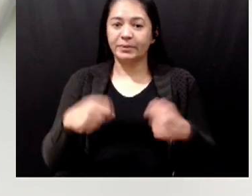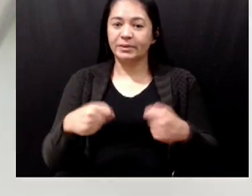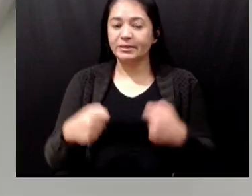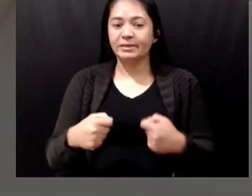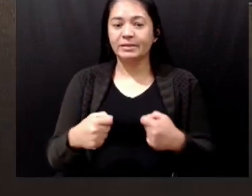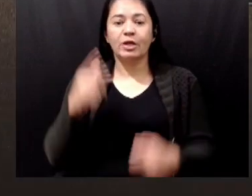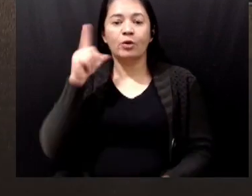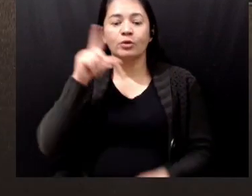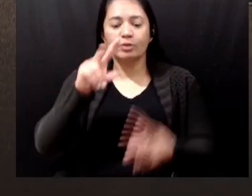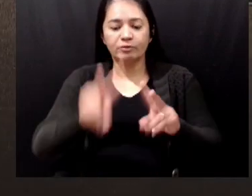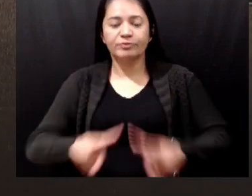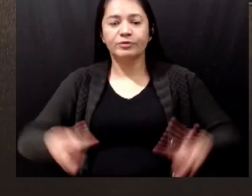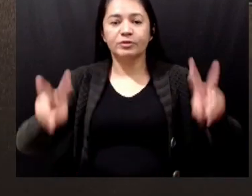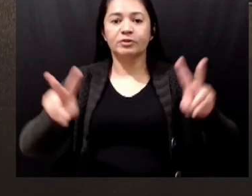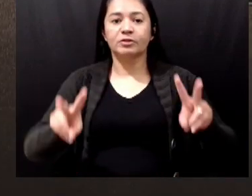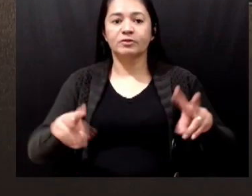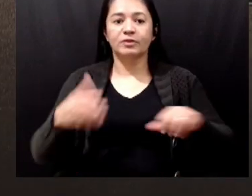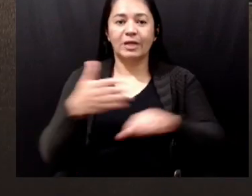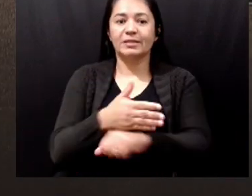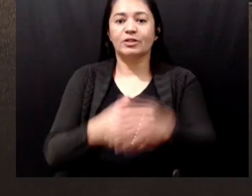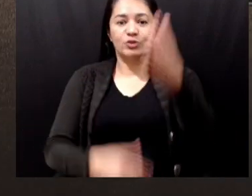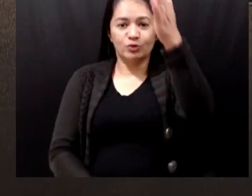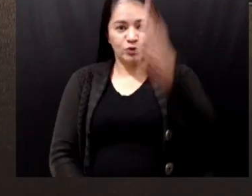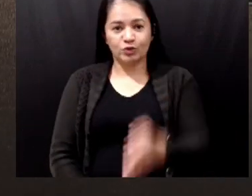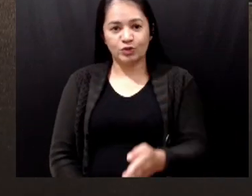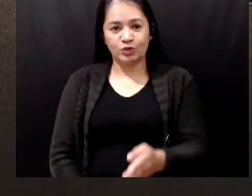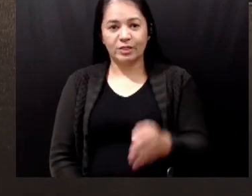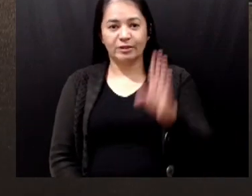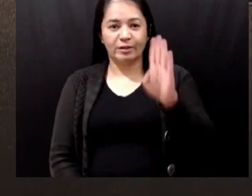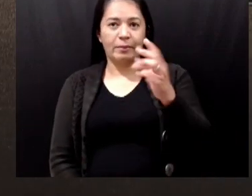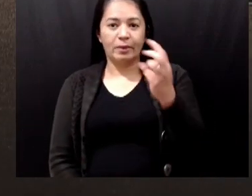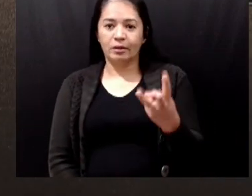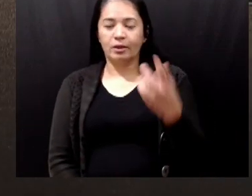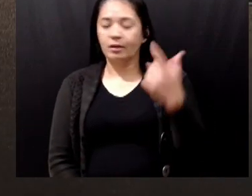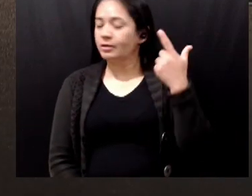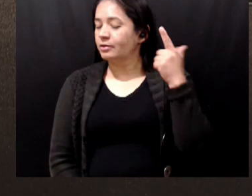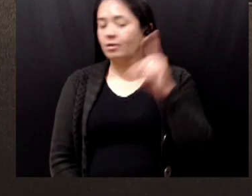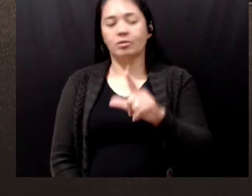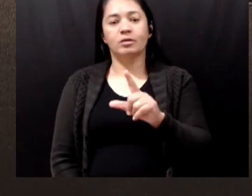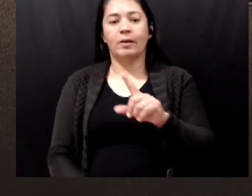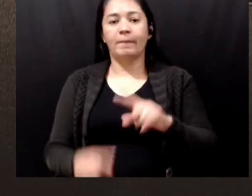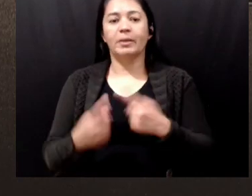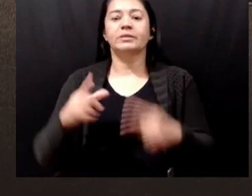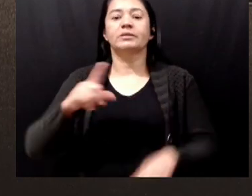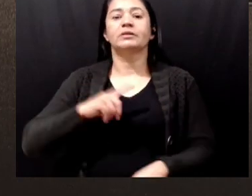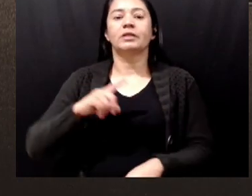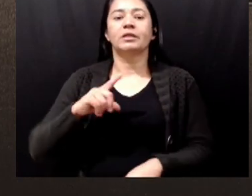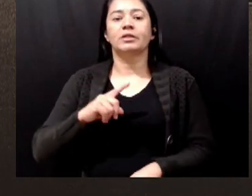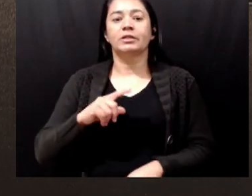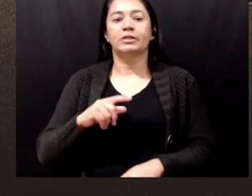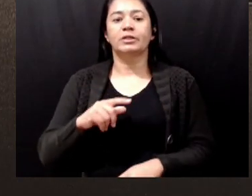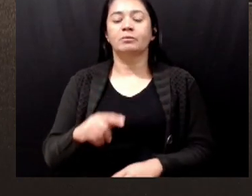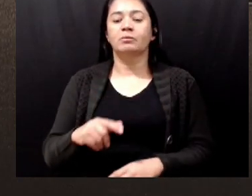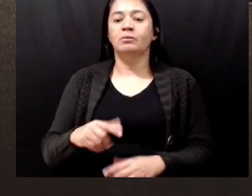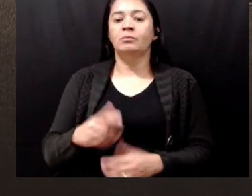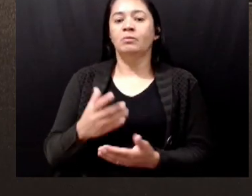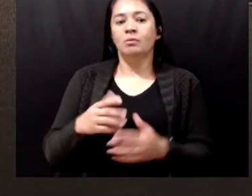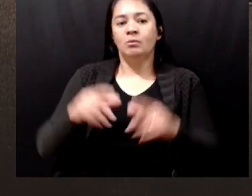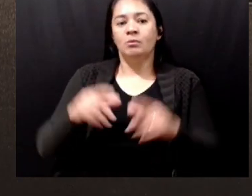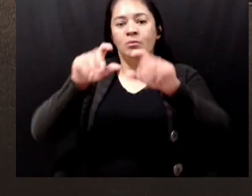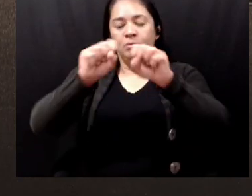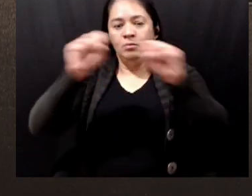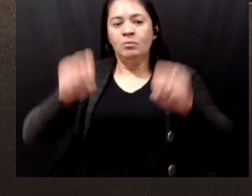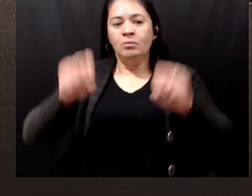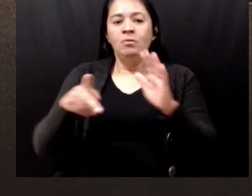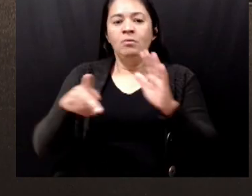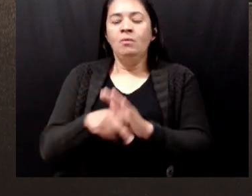tem acesso direto para acessar lá na B3 e ver o que você tem. Né? Existe um canal do investidor que você consegue ter esse acesso aí.